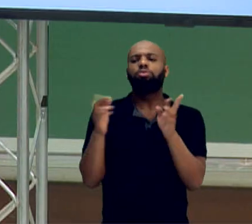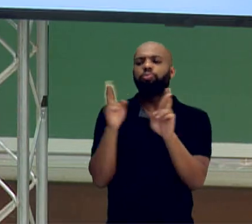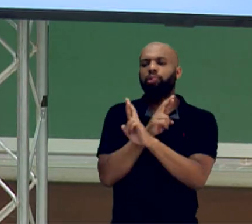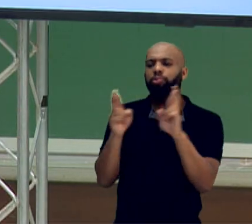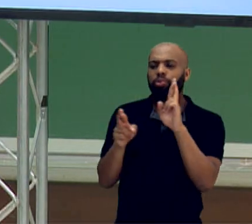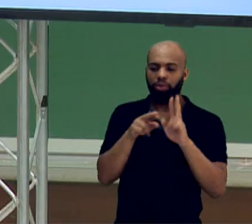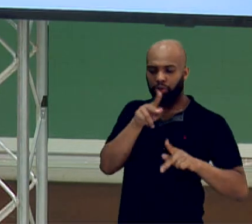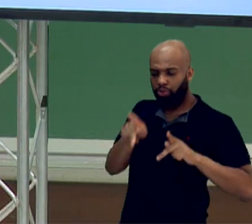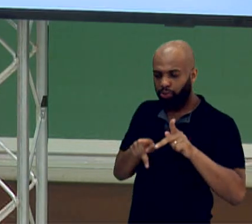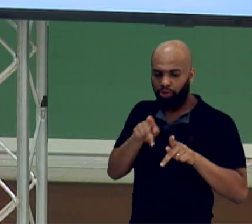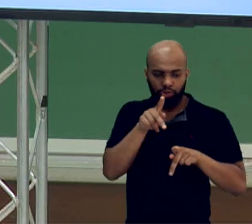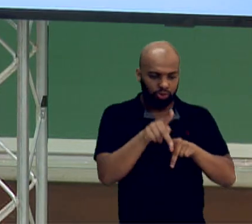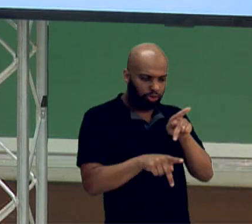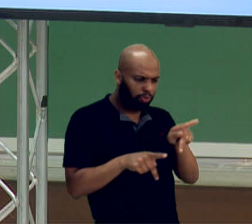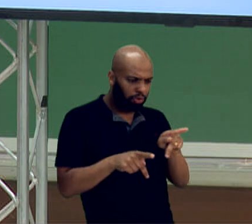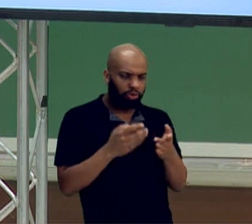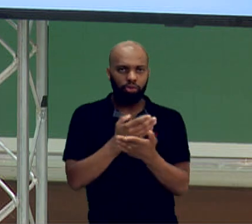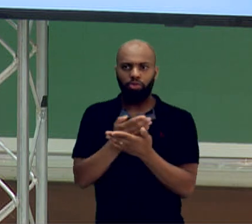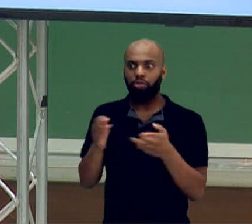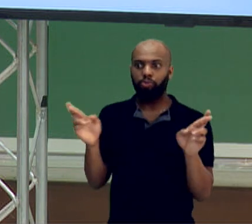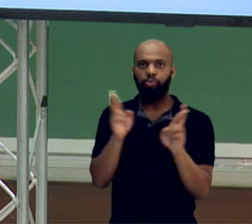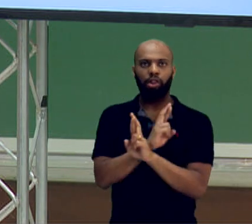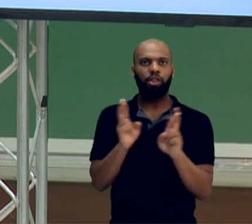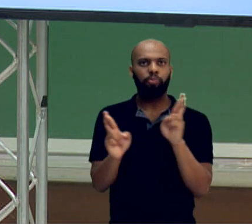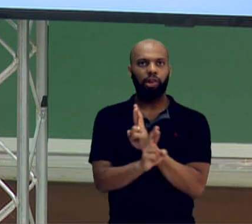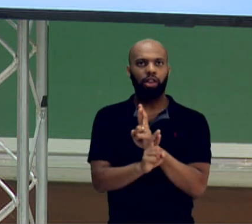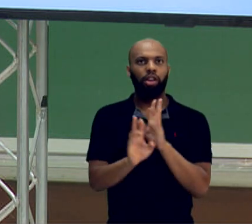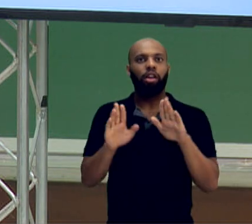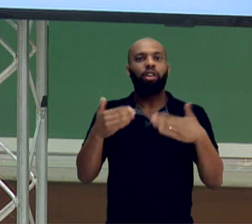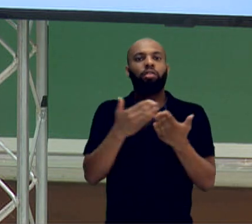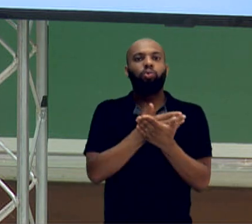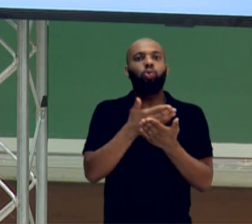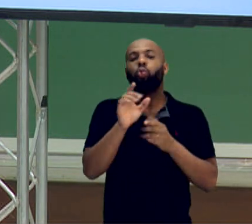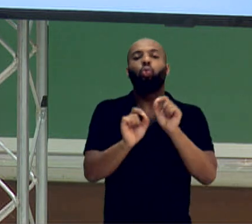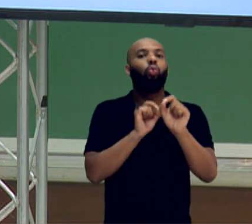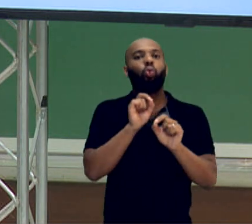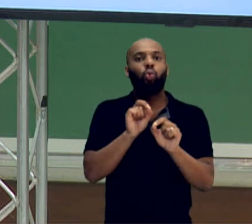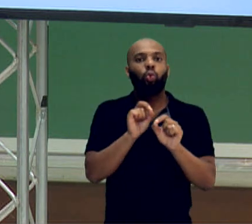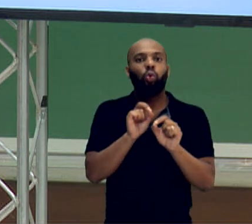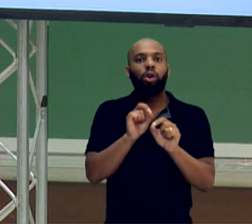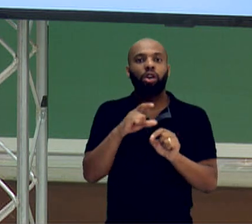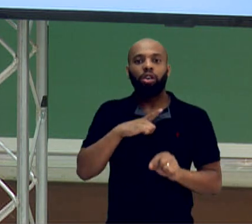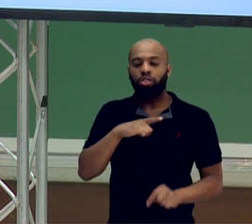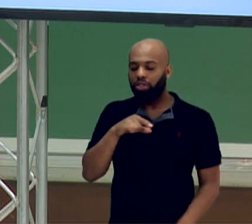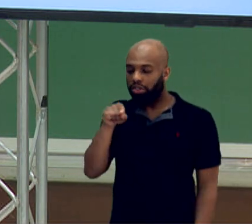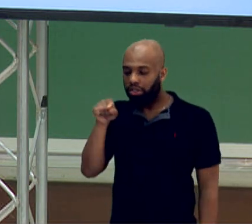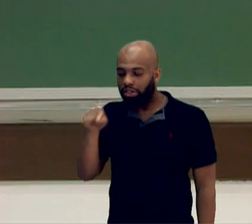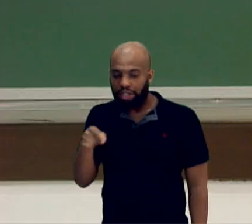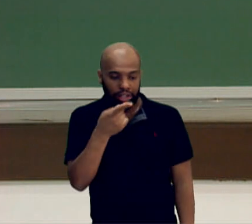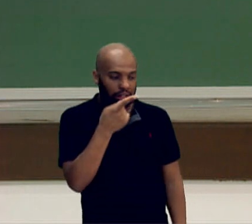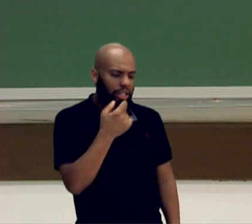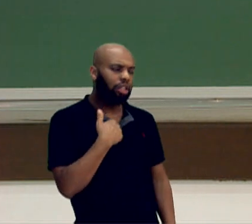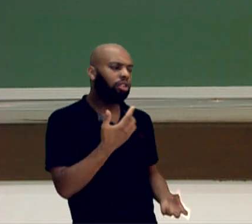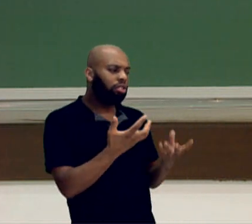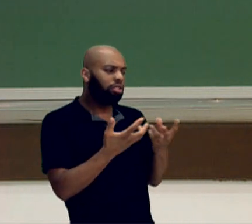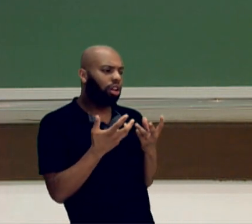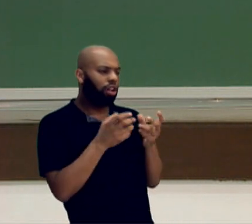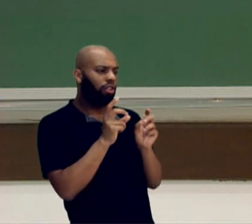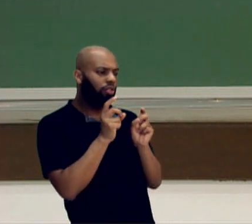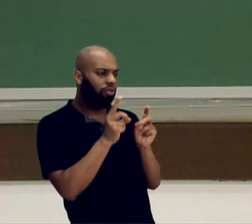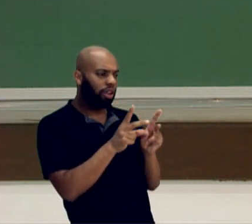aconteceu? Muito bem. Aconteceu o quê? O meu palmo, eu peguei uma carteira, medi